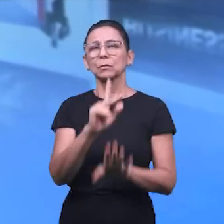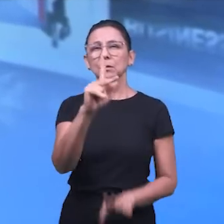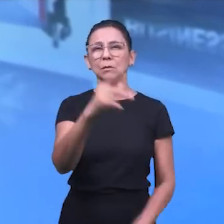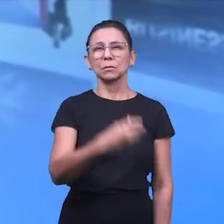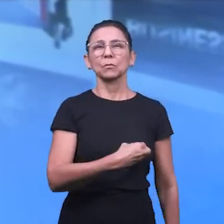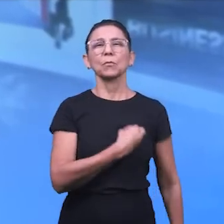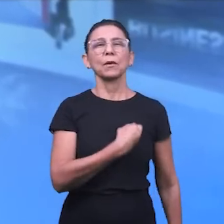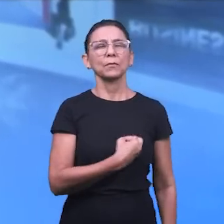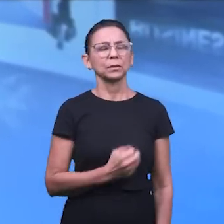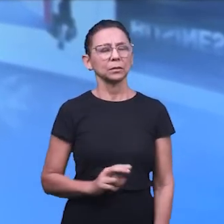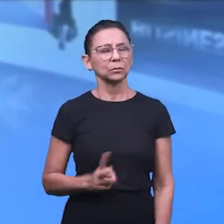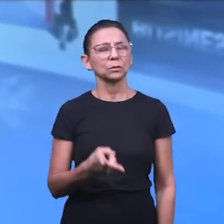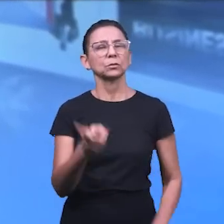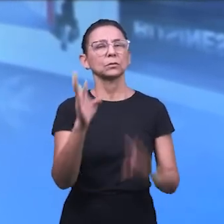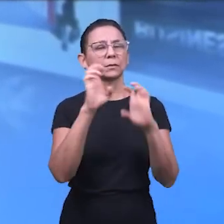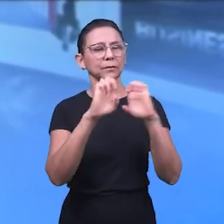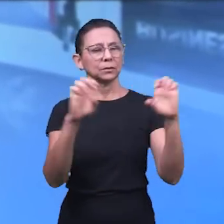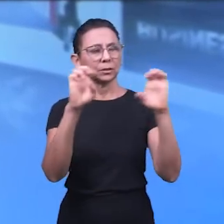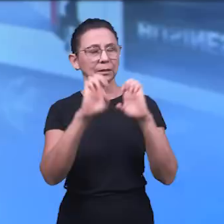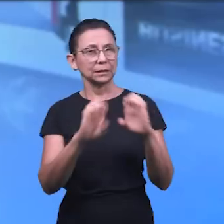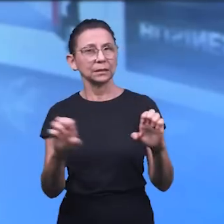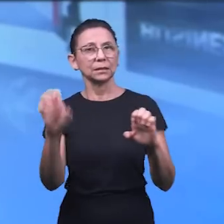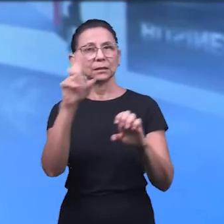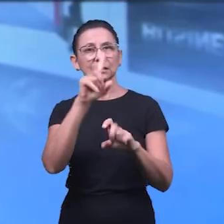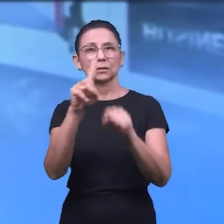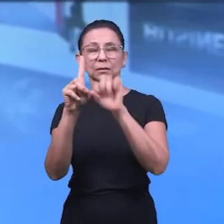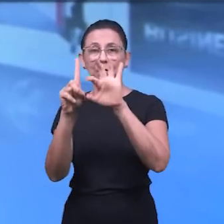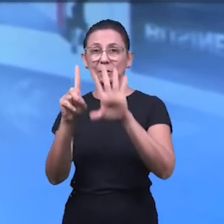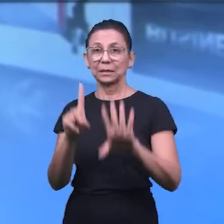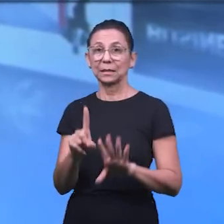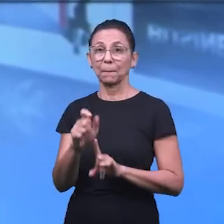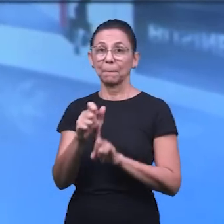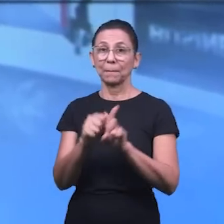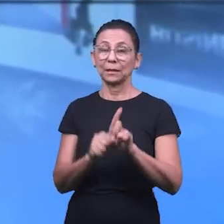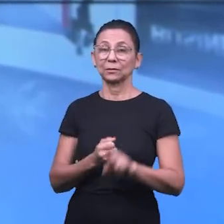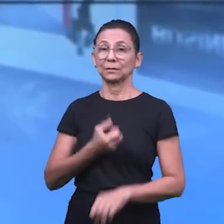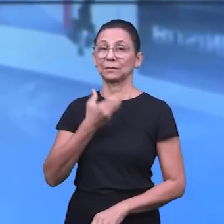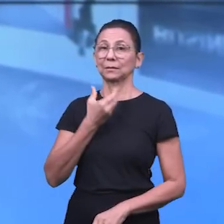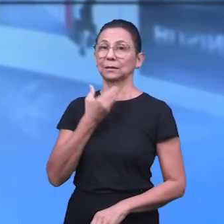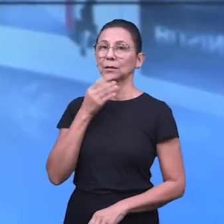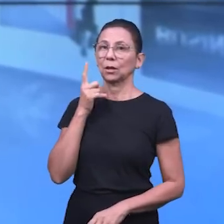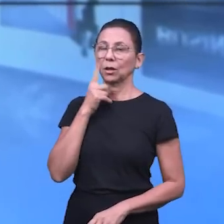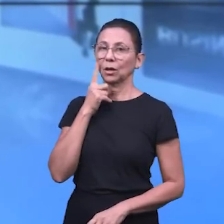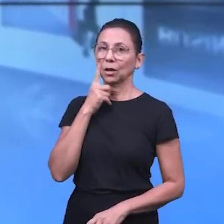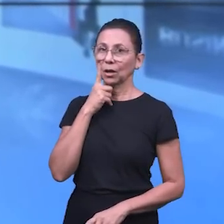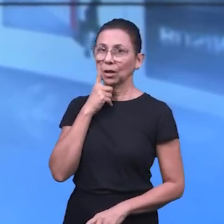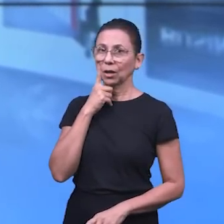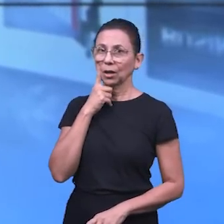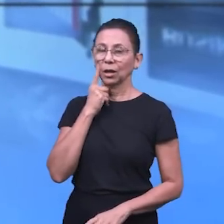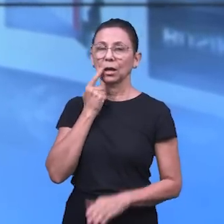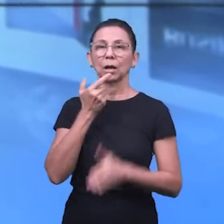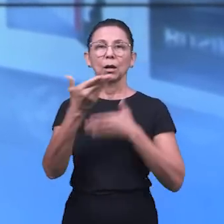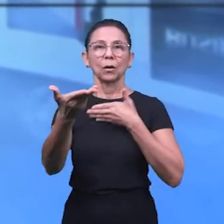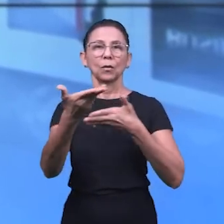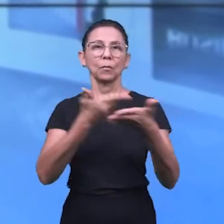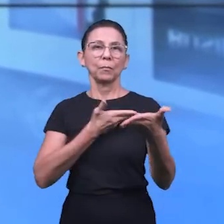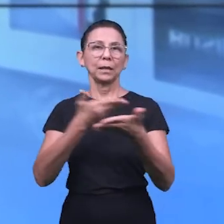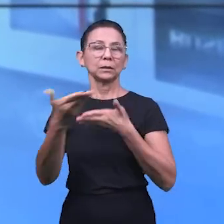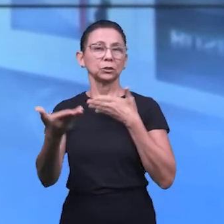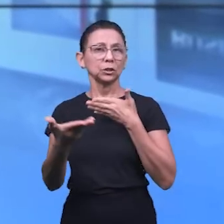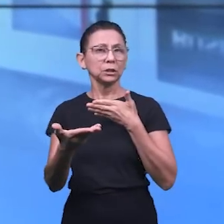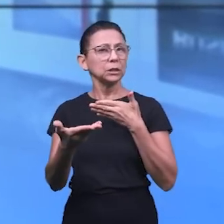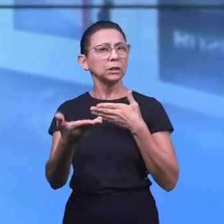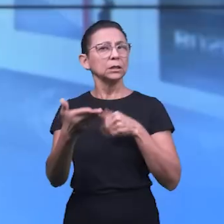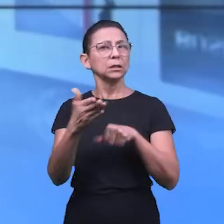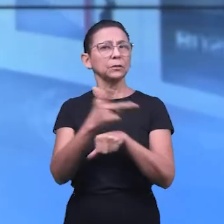grandemente a sua vida, continue evangelizando, que Deus abençoe o nosso mês de dezembro. E olha, compartilhe aqui este